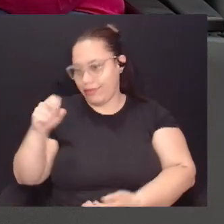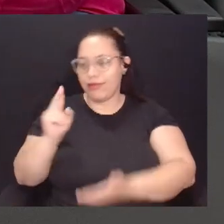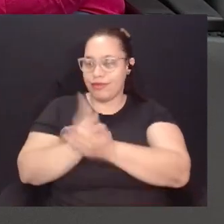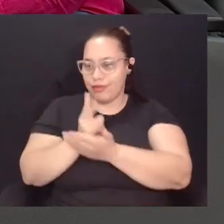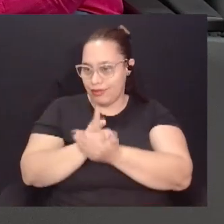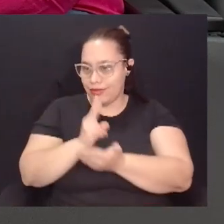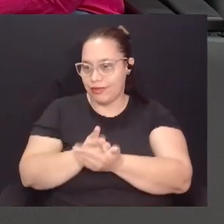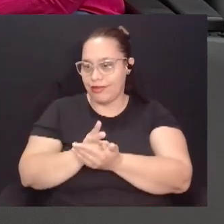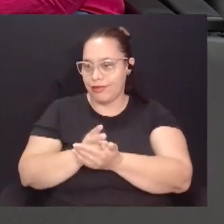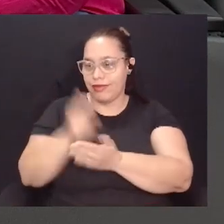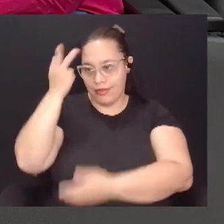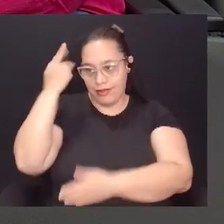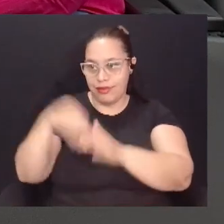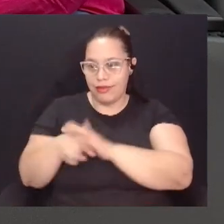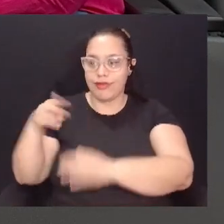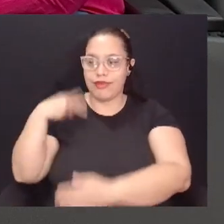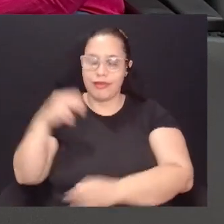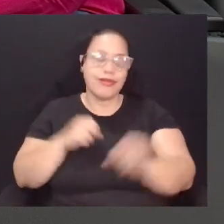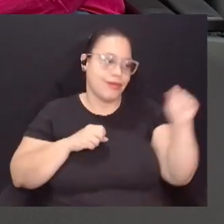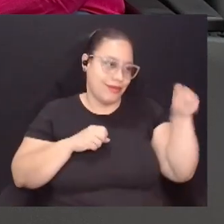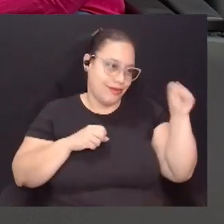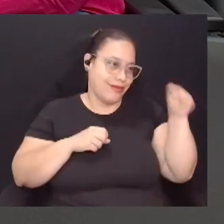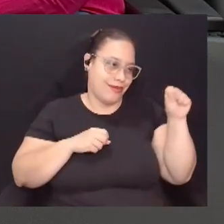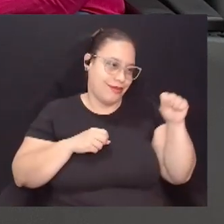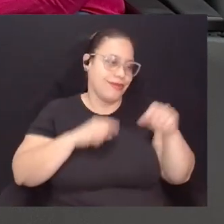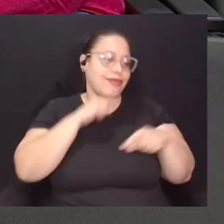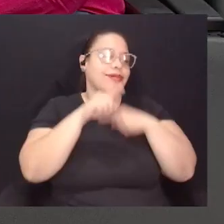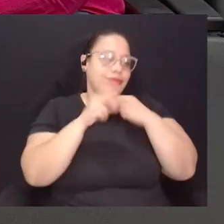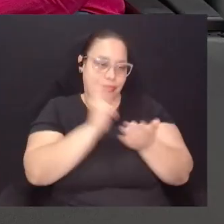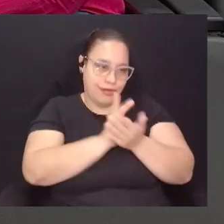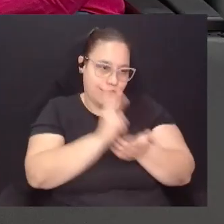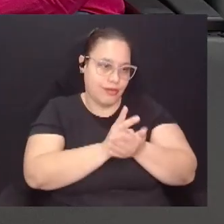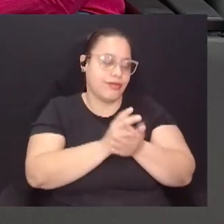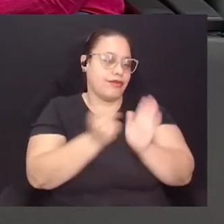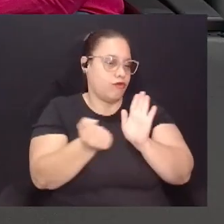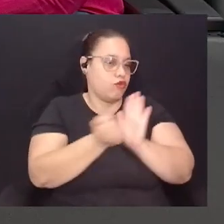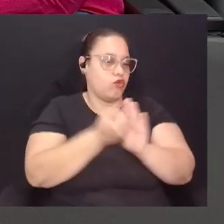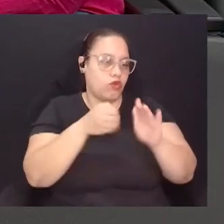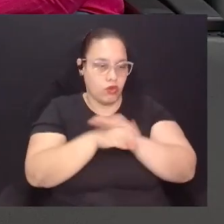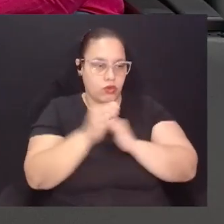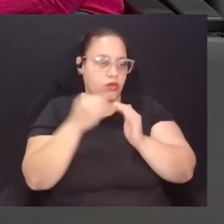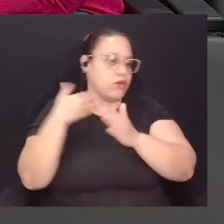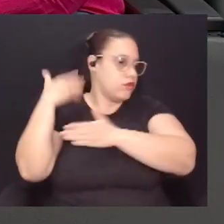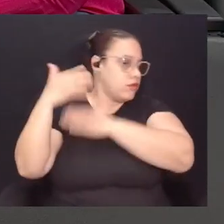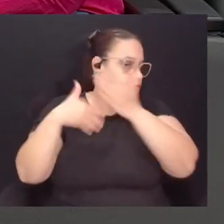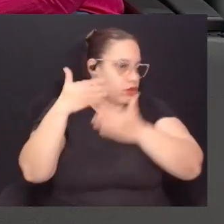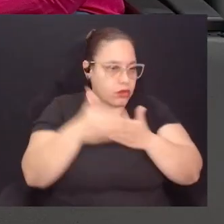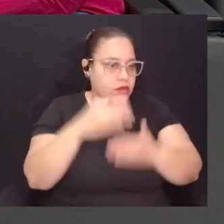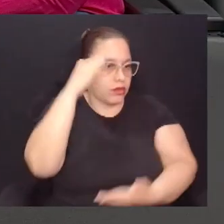então que continue com essa tradição, né, vereadora? Sem dúvida nenhuma, que a gente continue com as nossas tradições, com a nossa